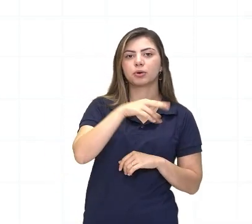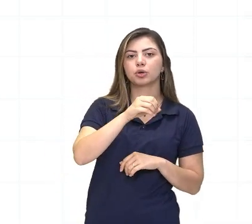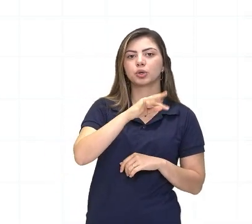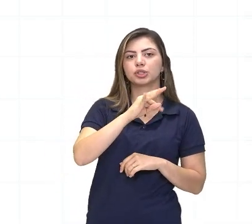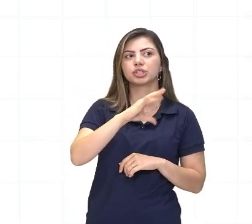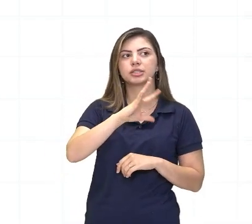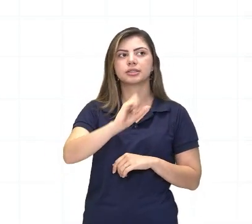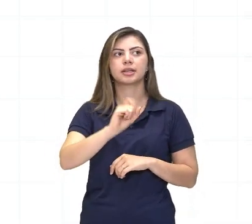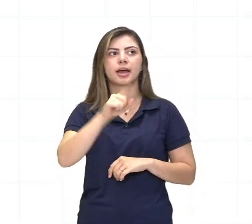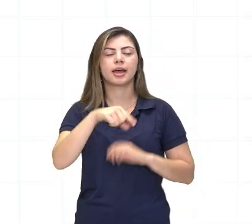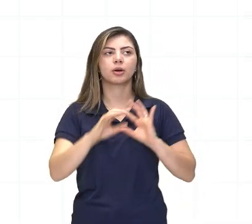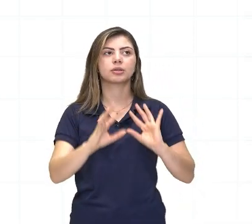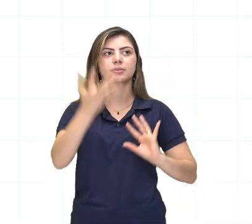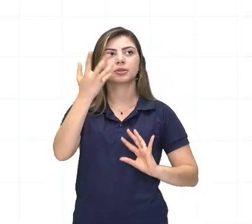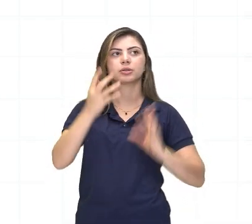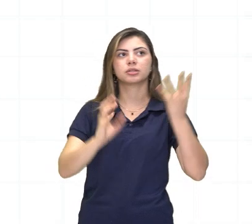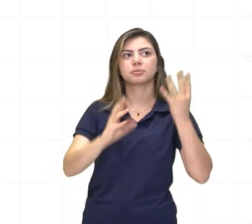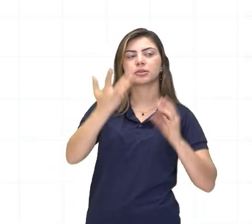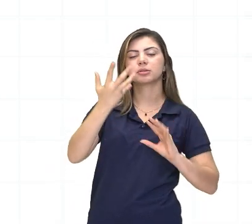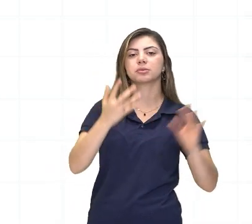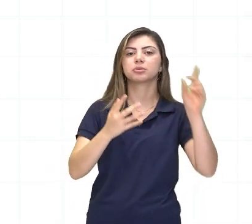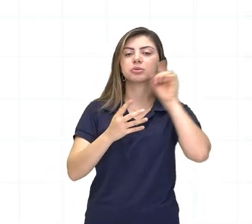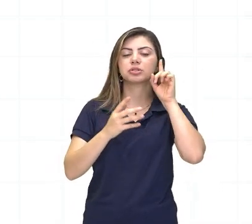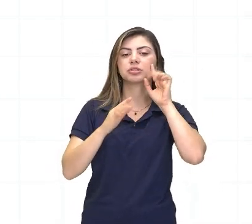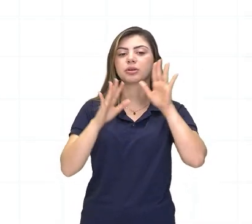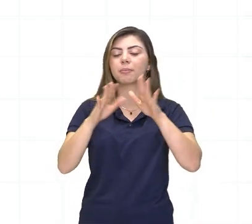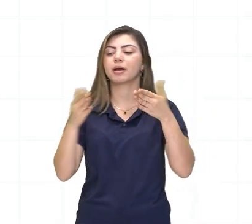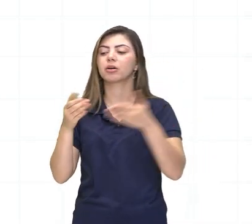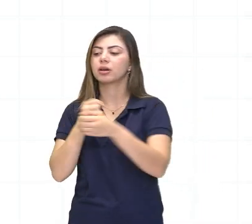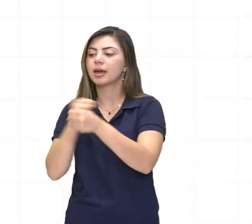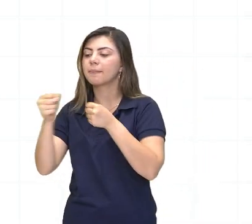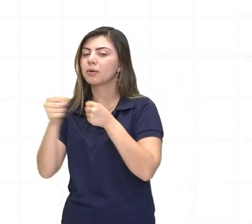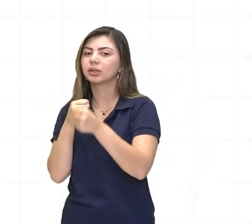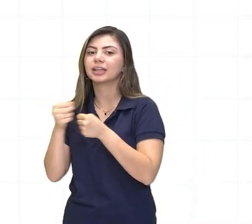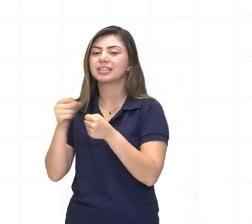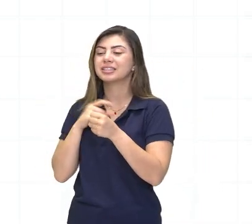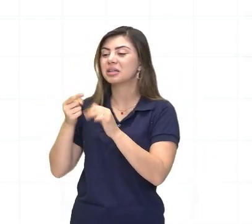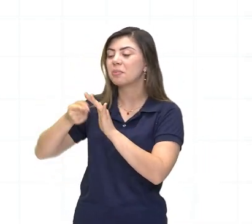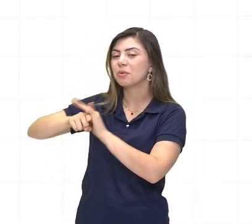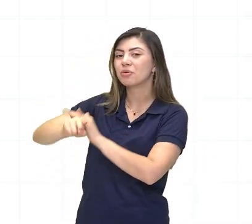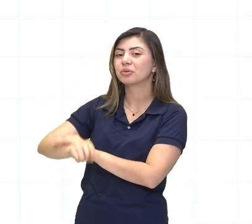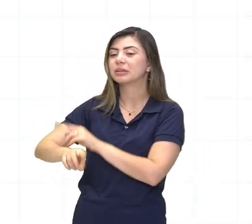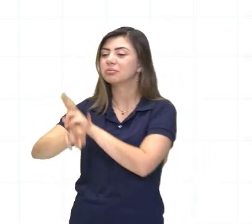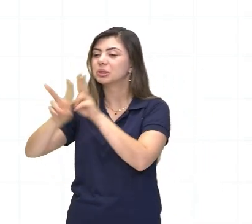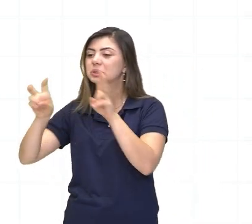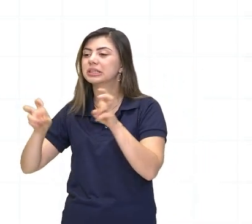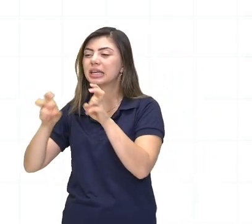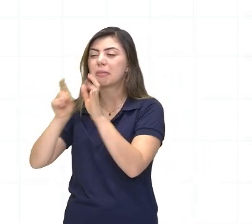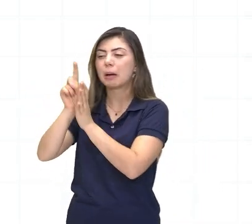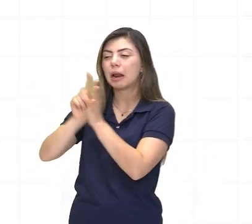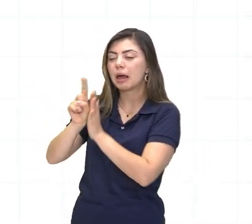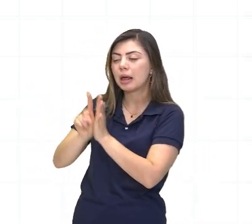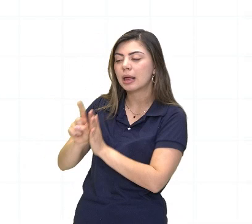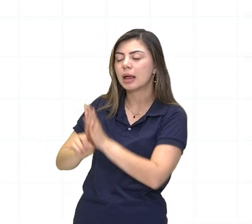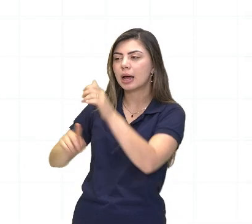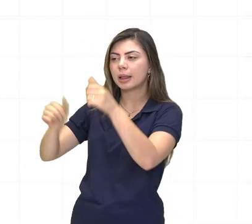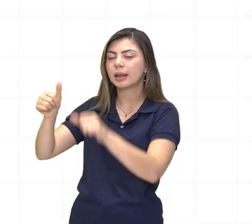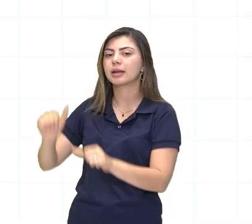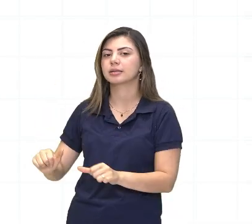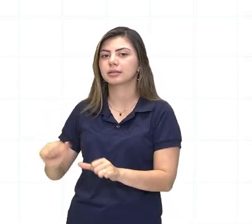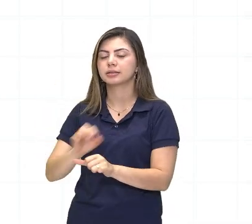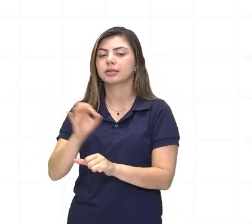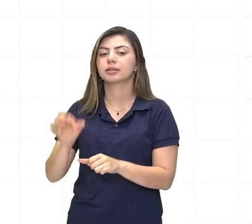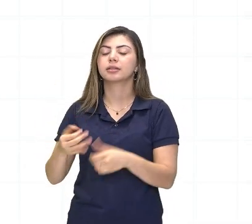dia, enquanto a reportagem ela se aprofunda. A reportagem ela busca geralmente um trabalho investigativo e traz, além